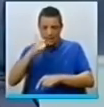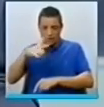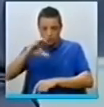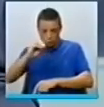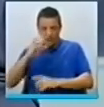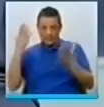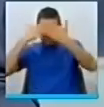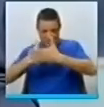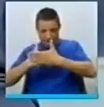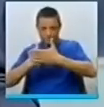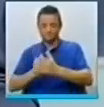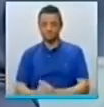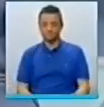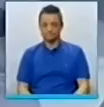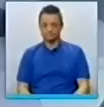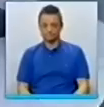até